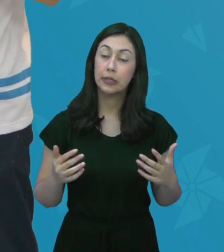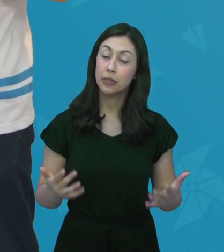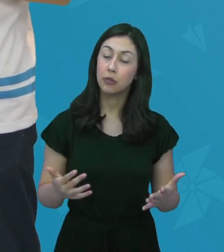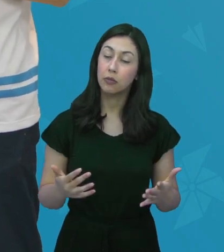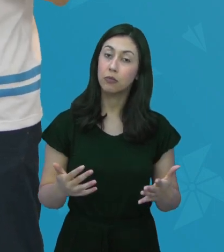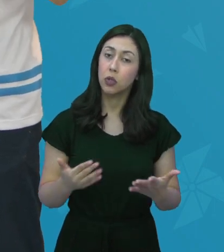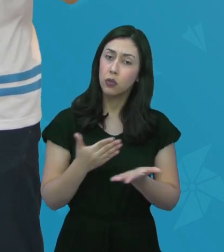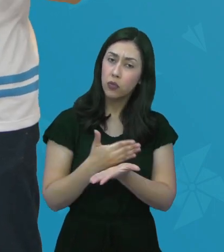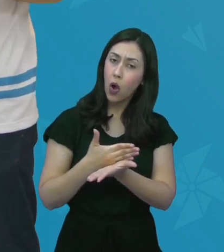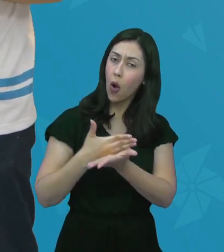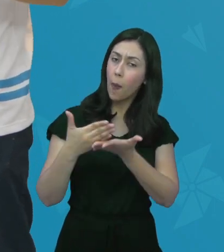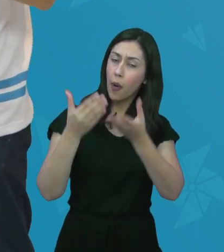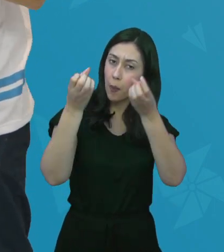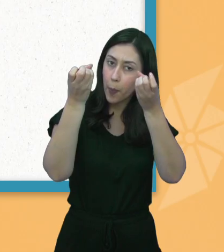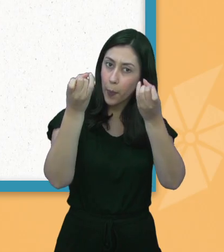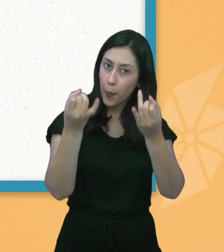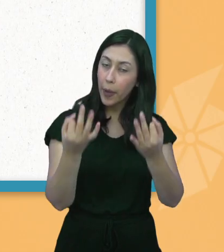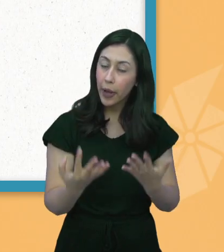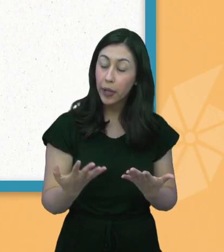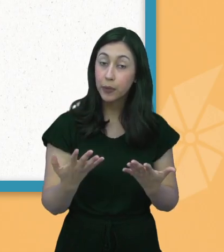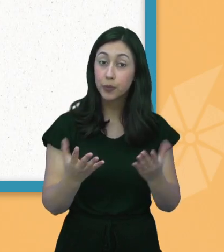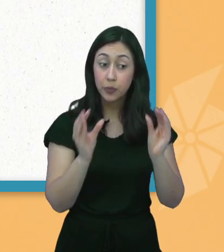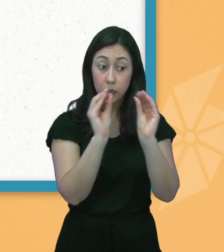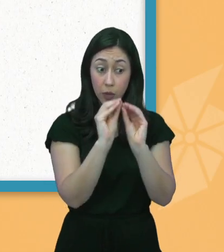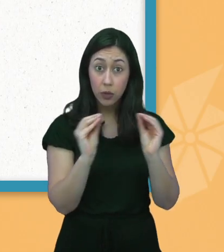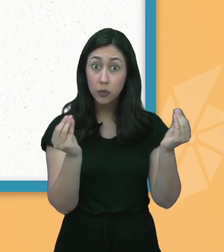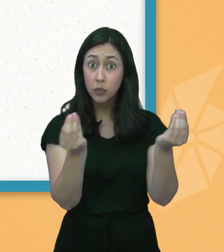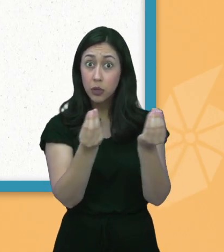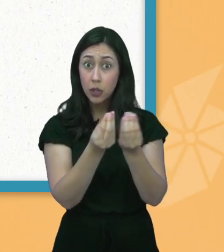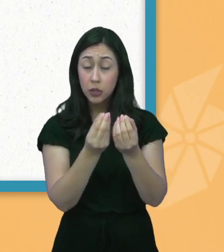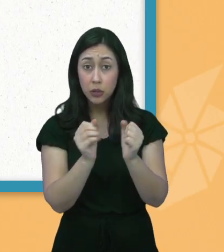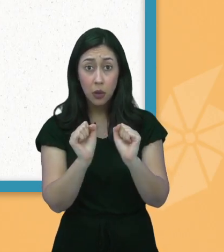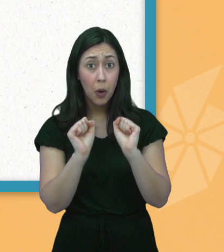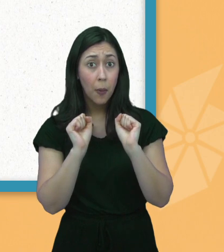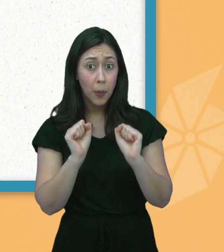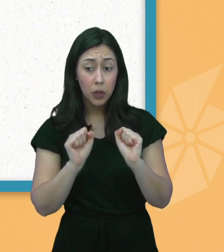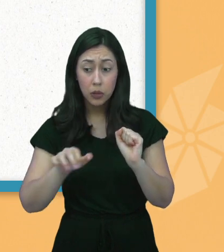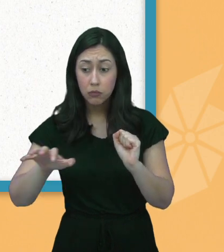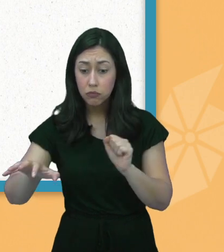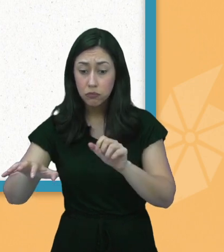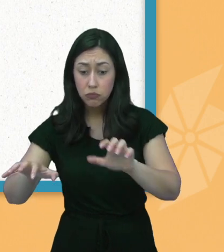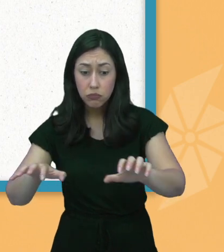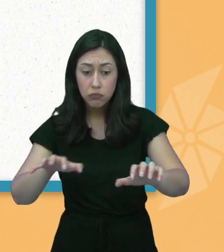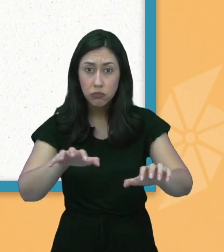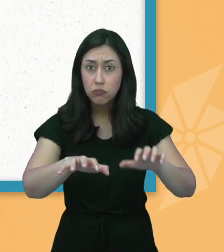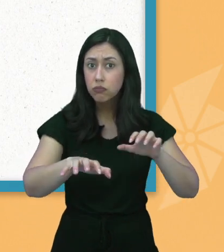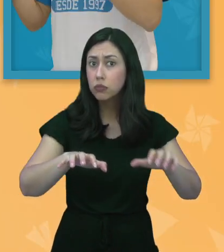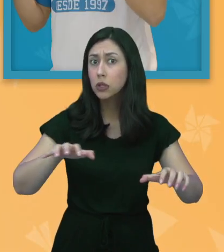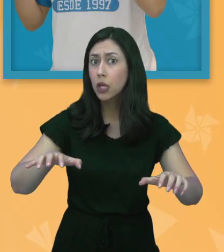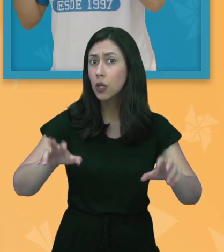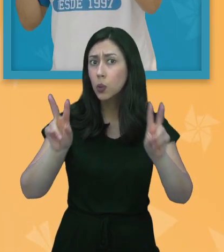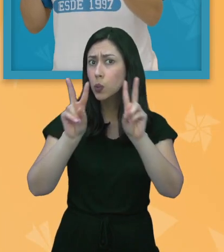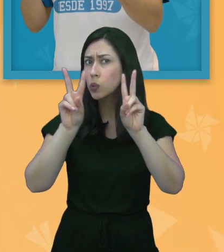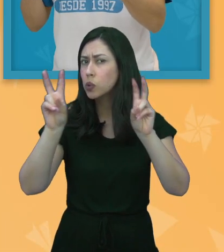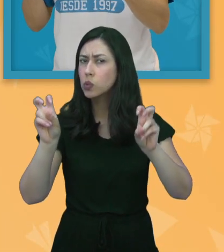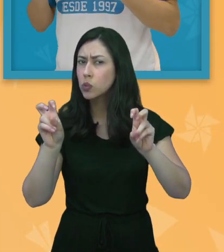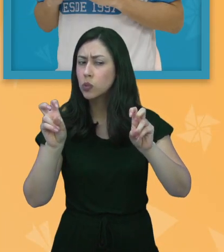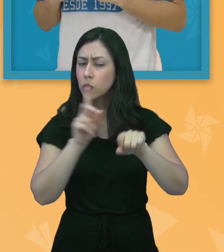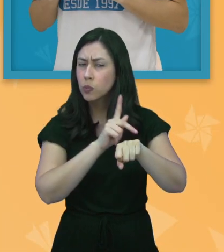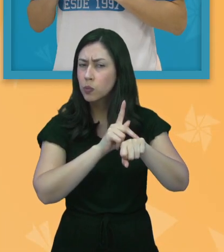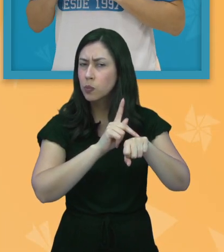Bom, primeiramente a introdução, né? Como falei, as substâncias elas podem ser classificadas quanto ao seu estado, digamos, de